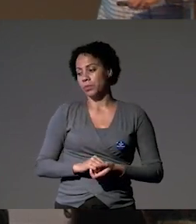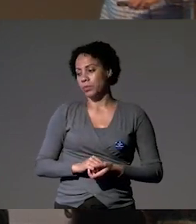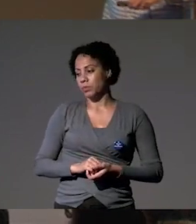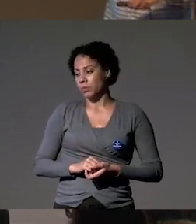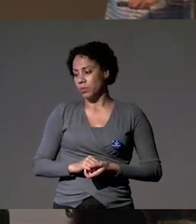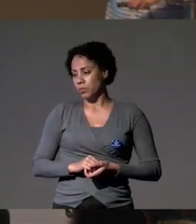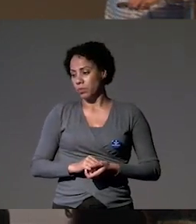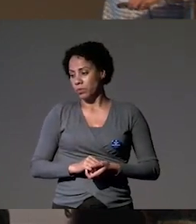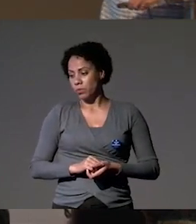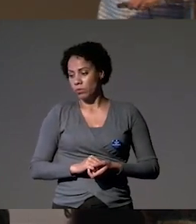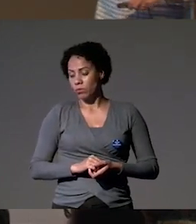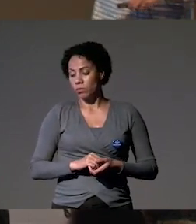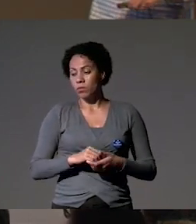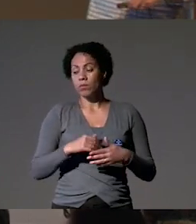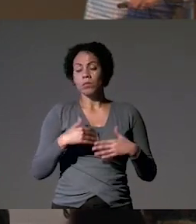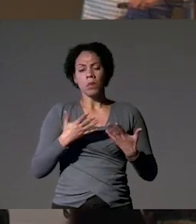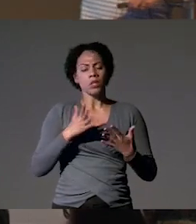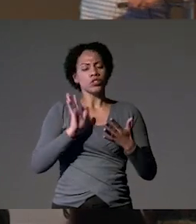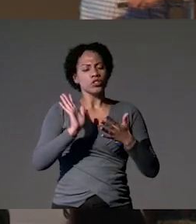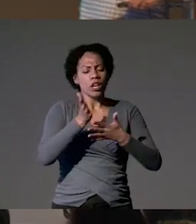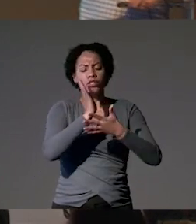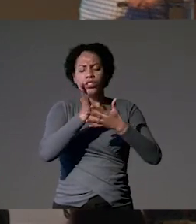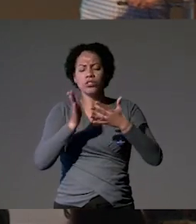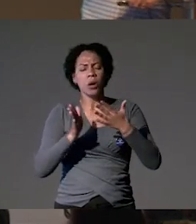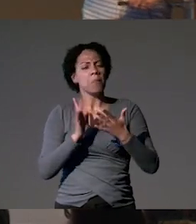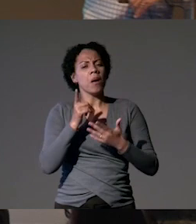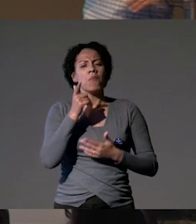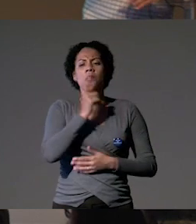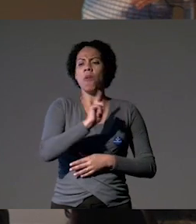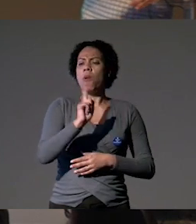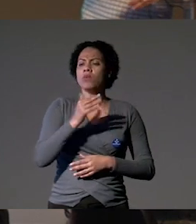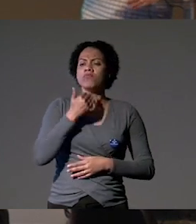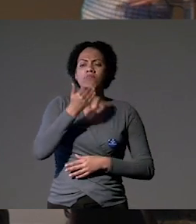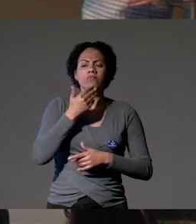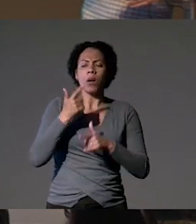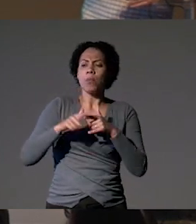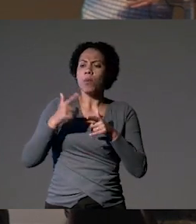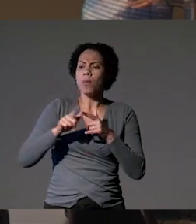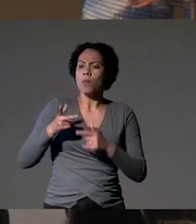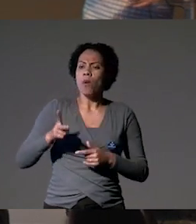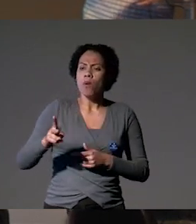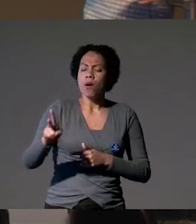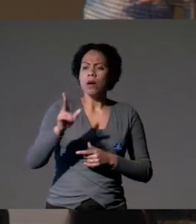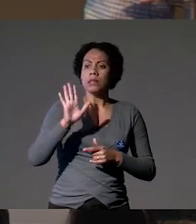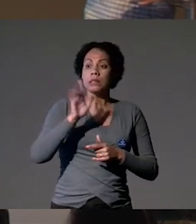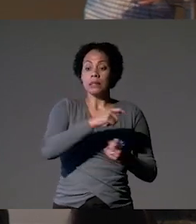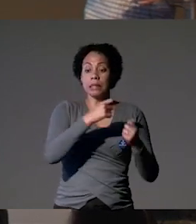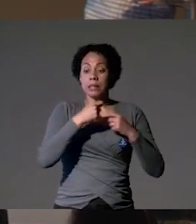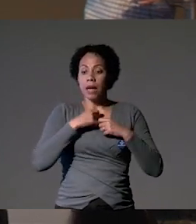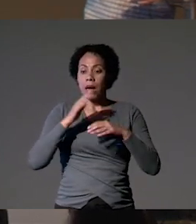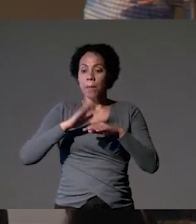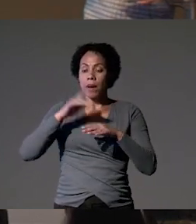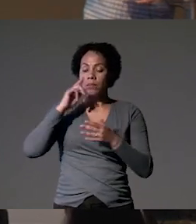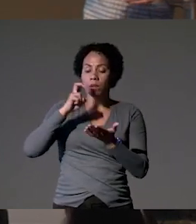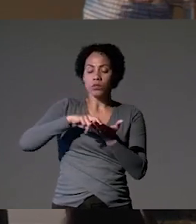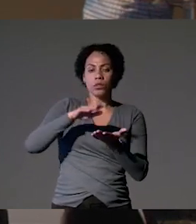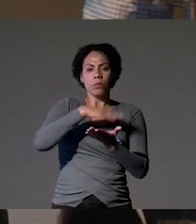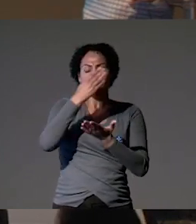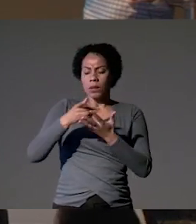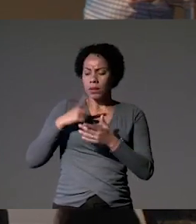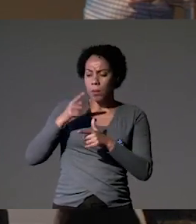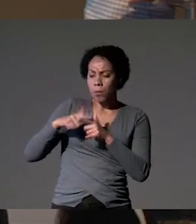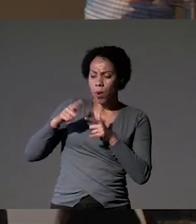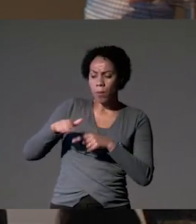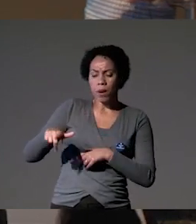E quando isso não é suficiente, notoriamente, se os problemas de sono estão trazendo repercussões ao longo do dia das crianças, você